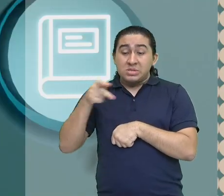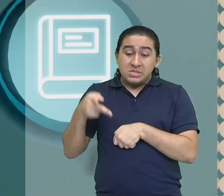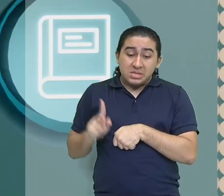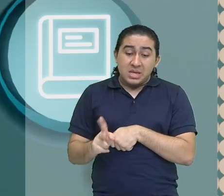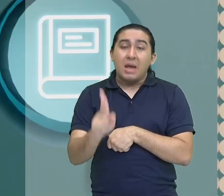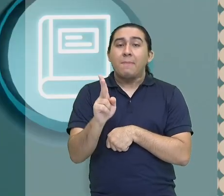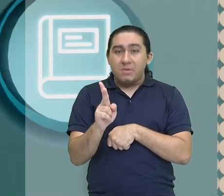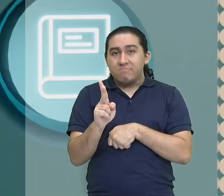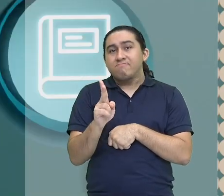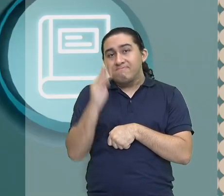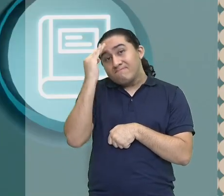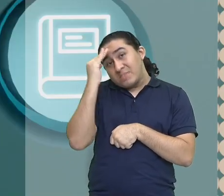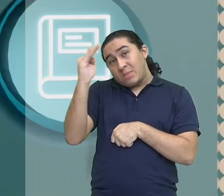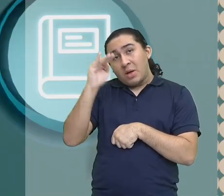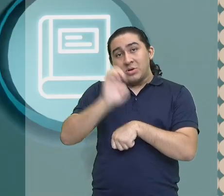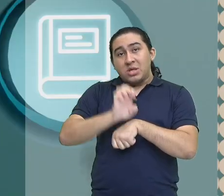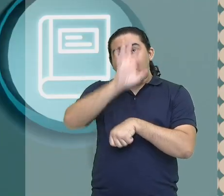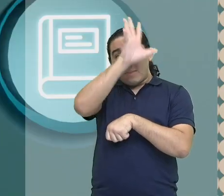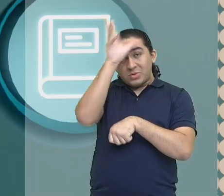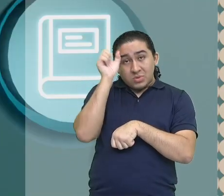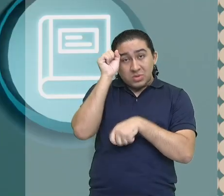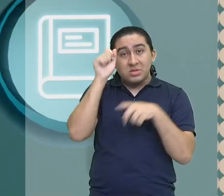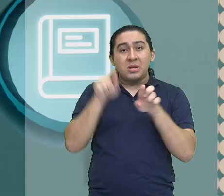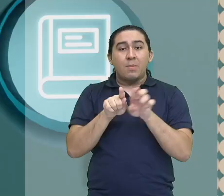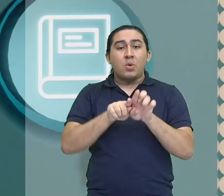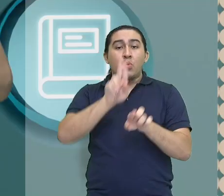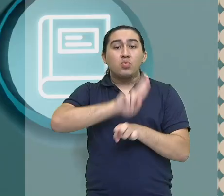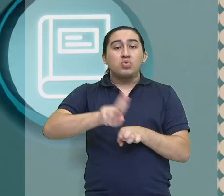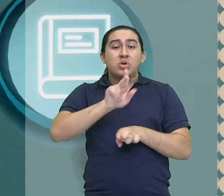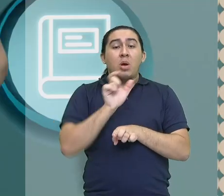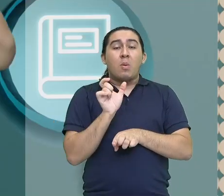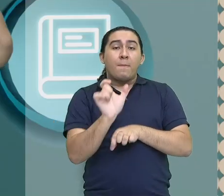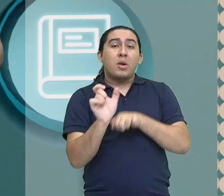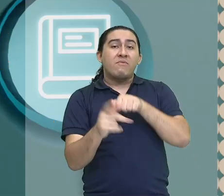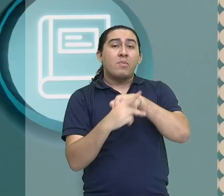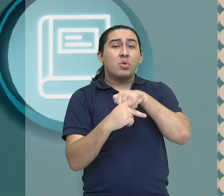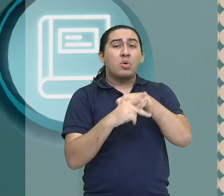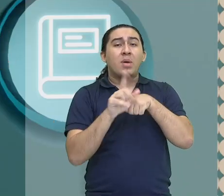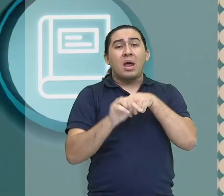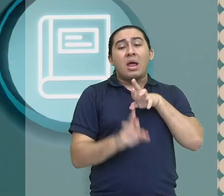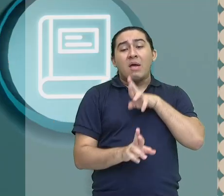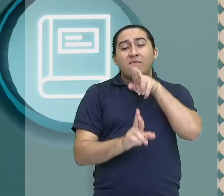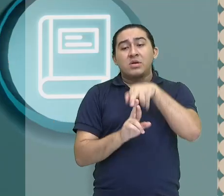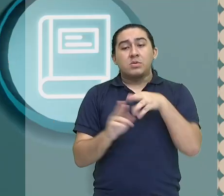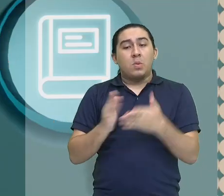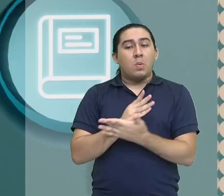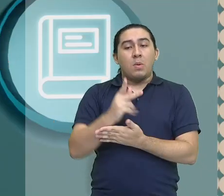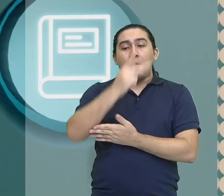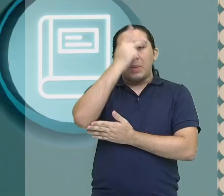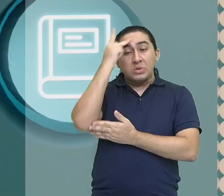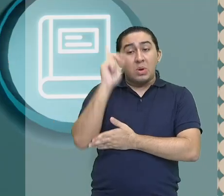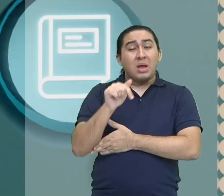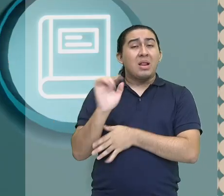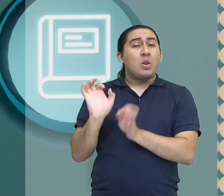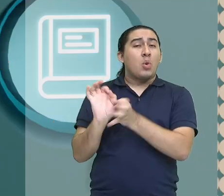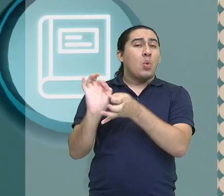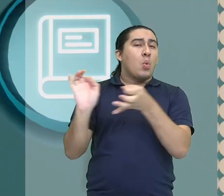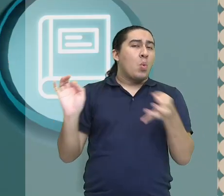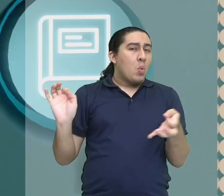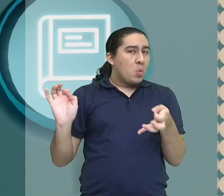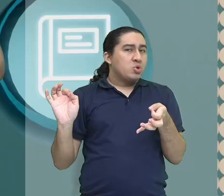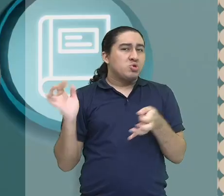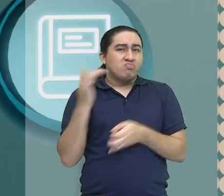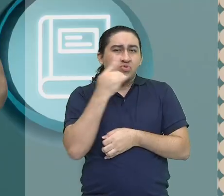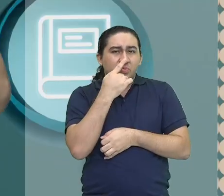muito, sobretudo no Amazonas, e usam esse pronome mais para se referir a uma pessoa que é distante, que não tem